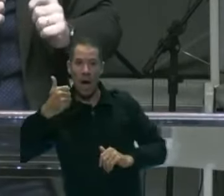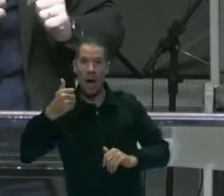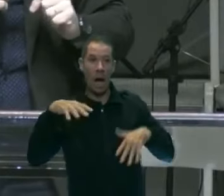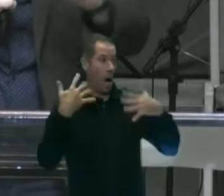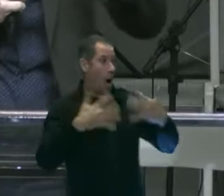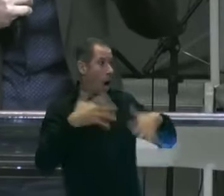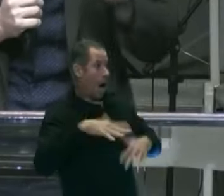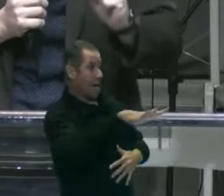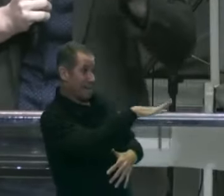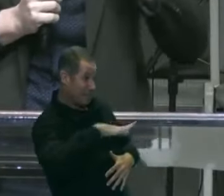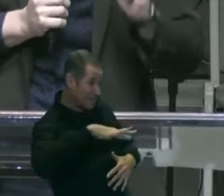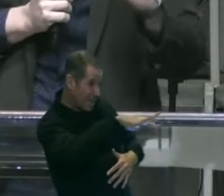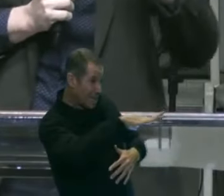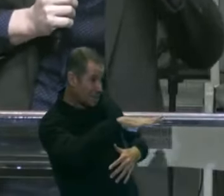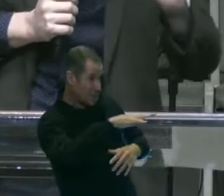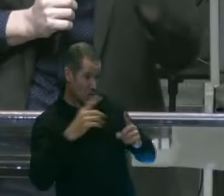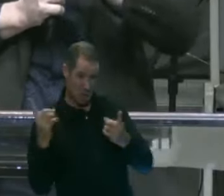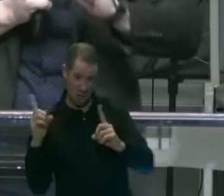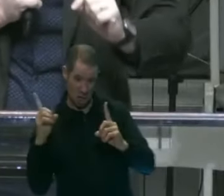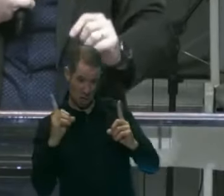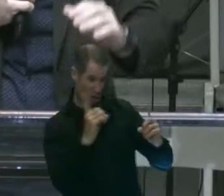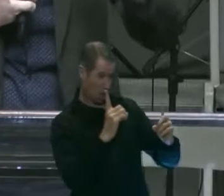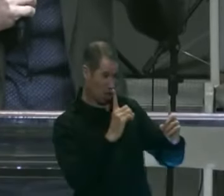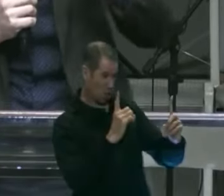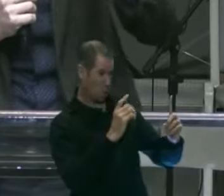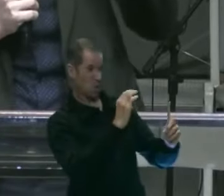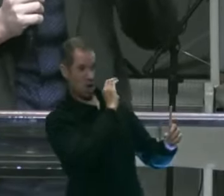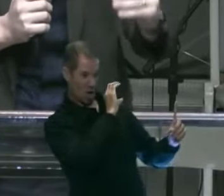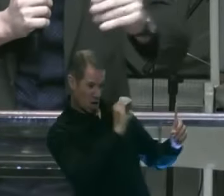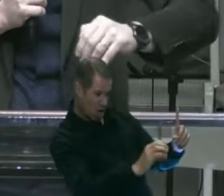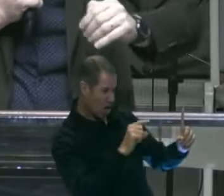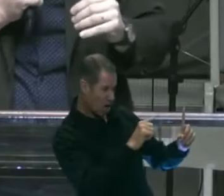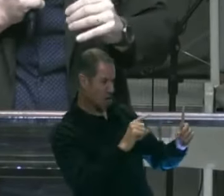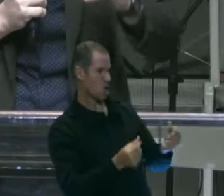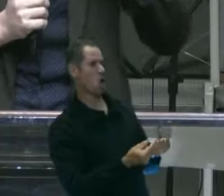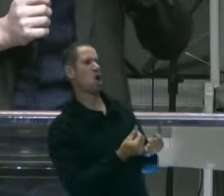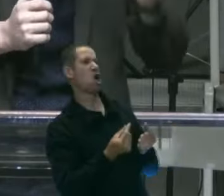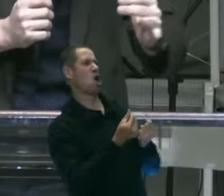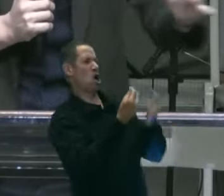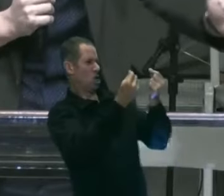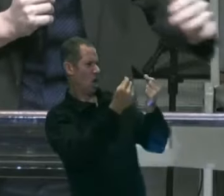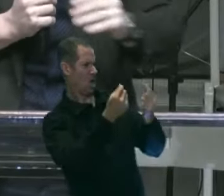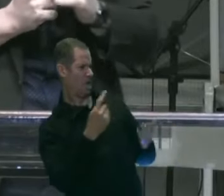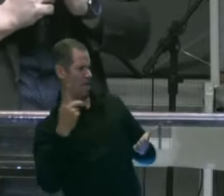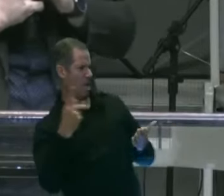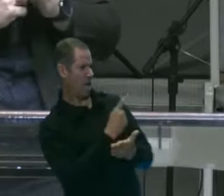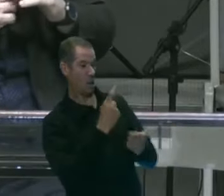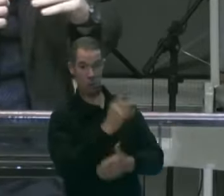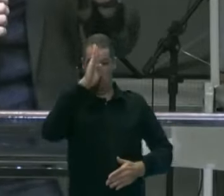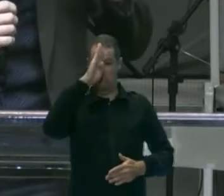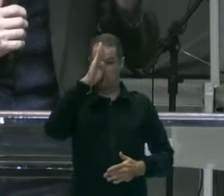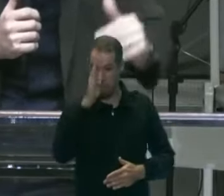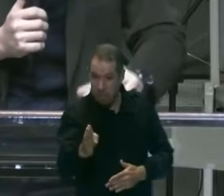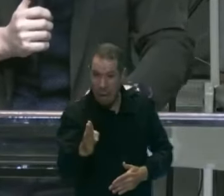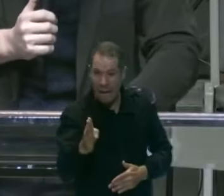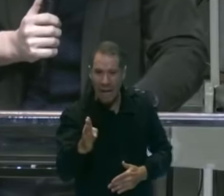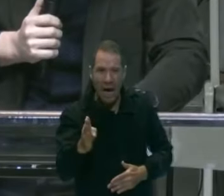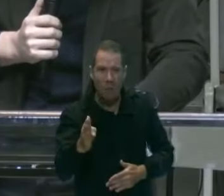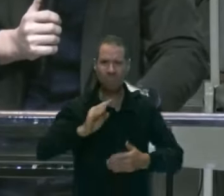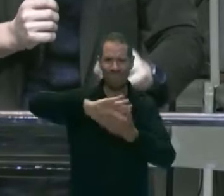deles, pois seguiram o caminho de Caim, buscando lucro. Caíram no erro de Balaão e